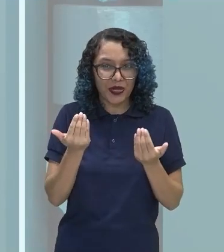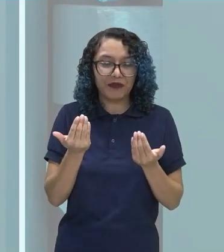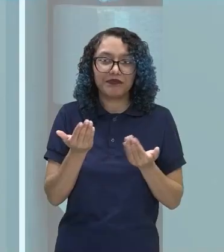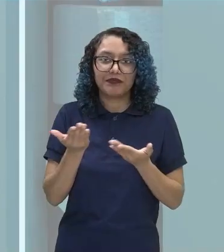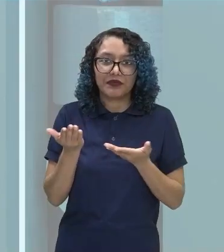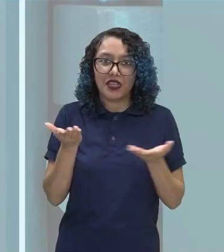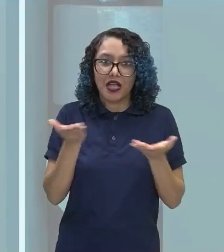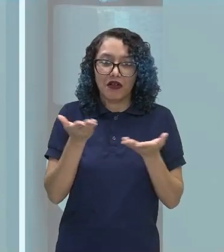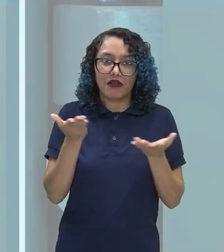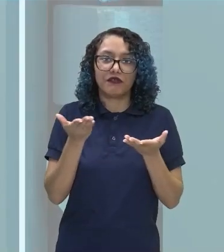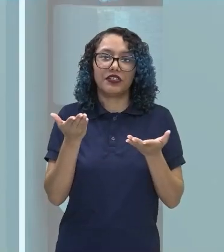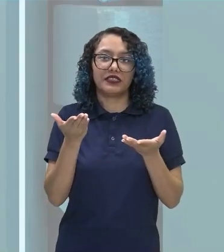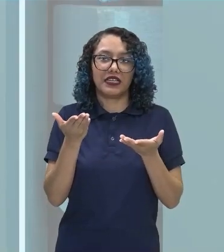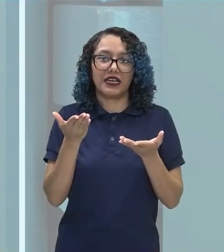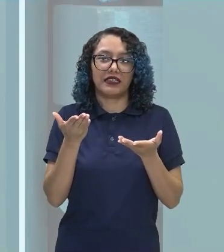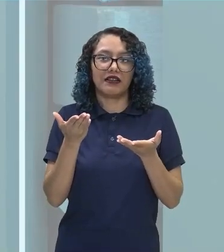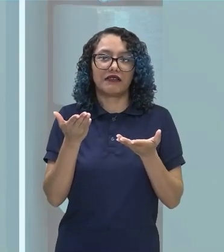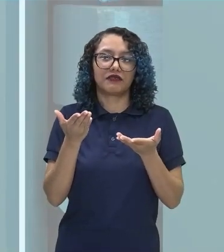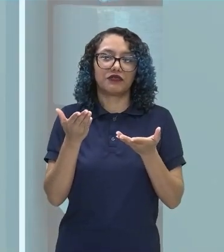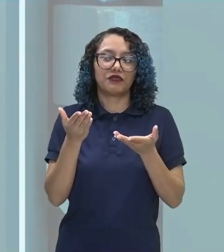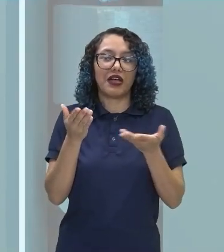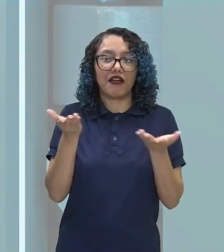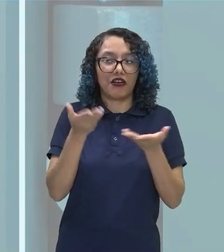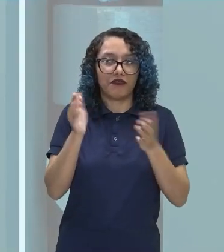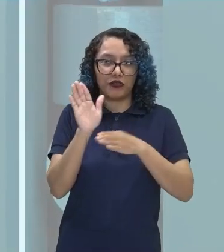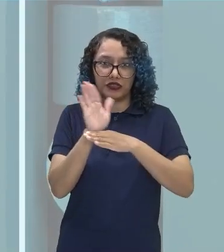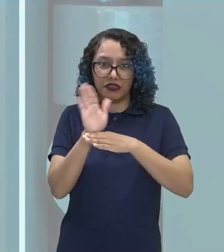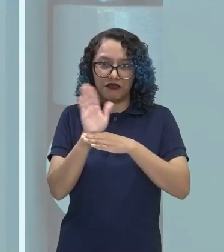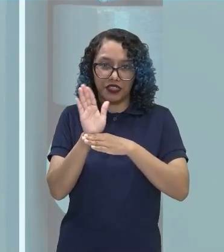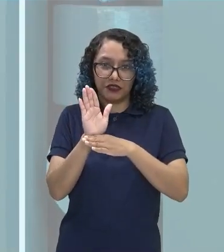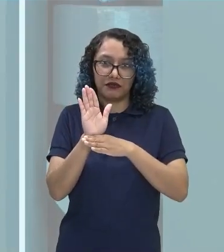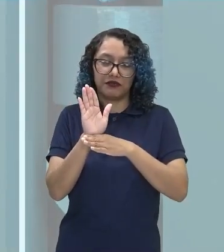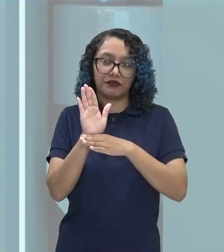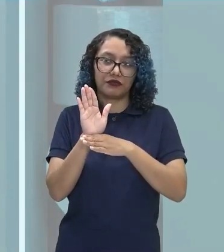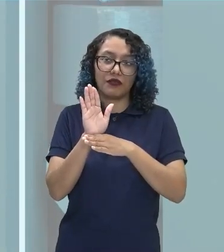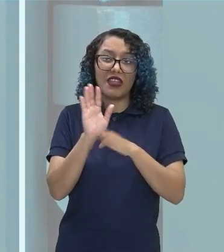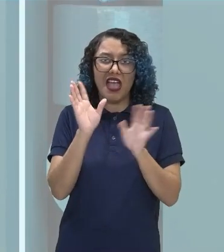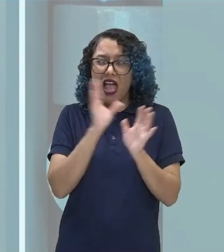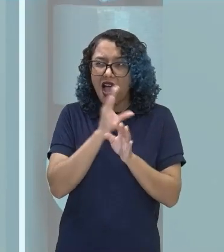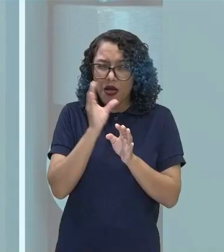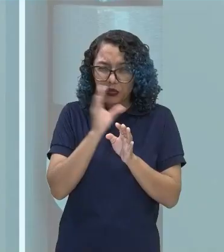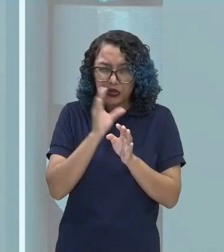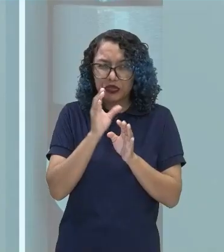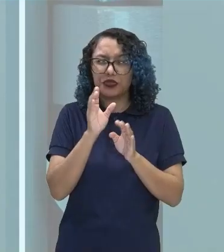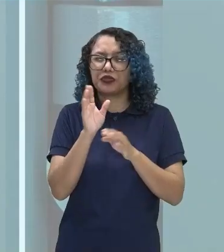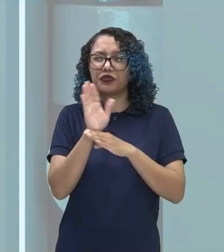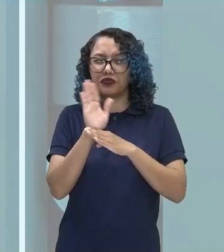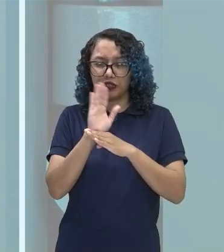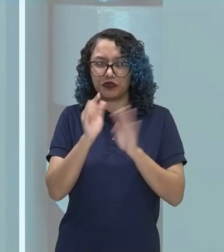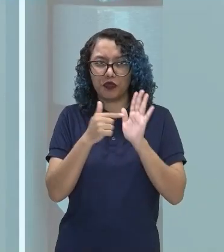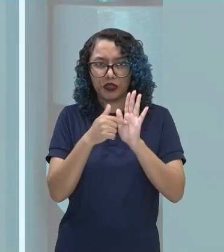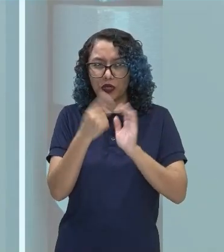bem, vamos agora assistir a um breve vídeo, muito breve mesmo, cerca de 1 minutinho. Este